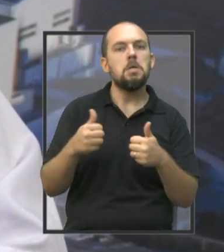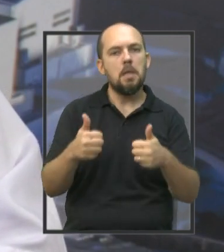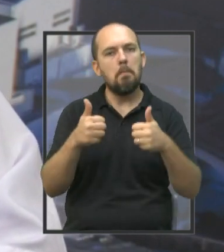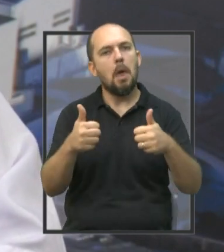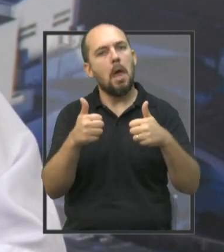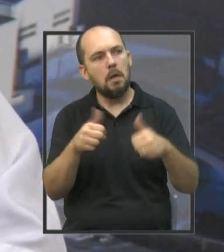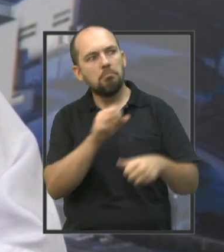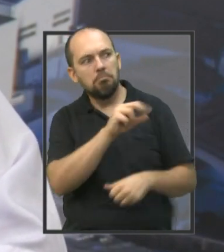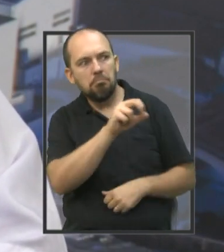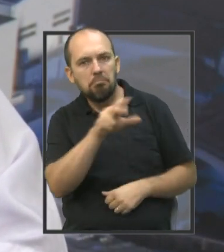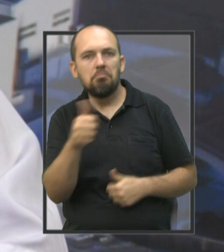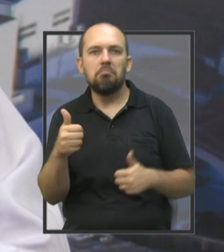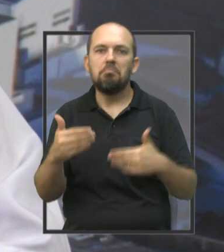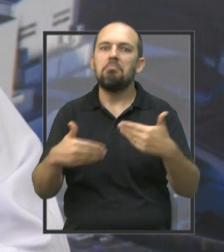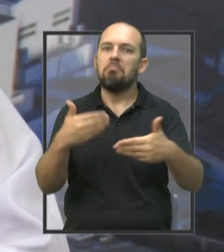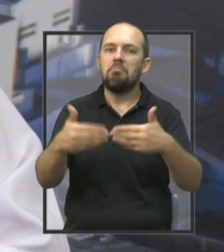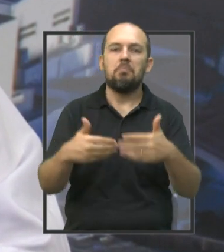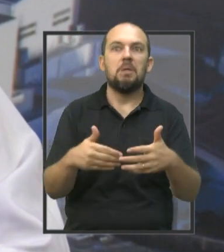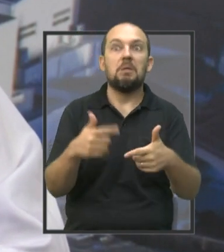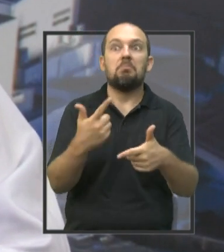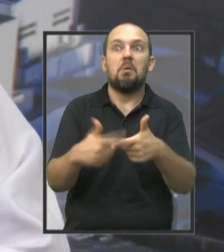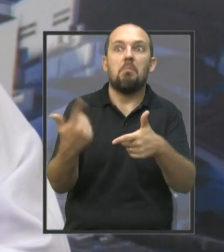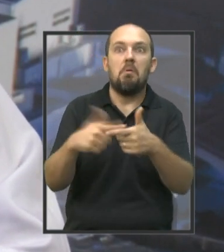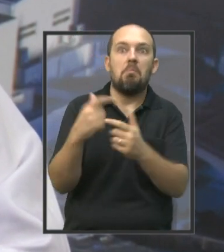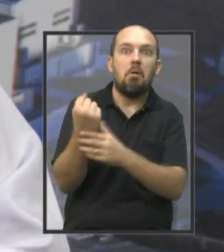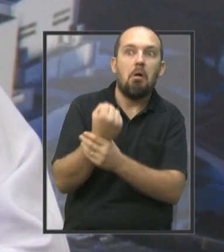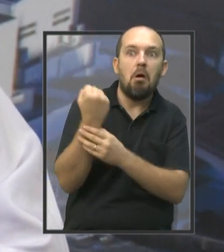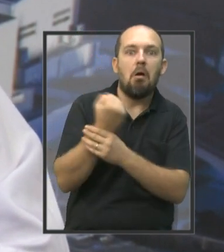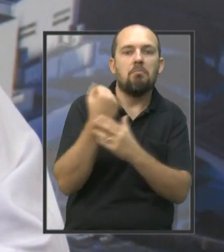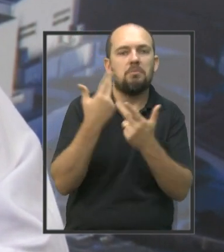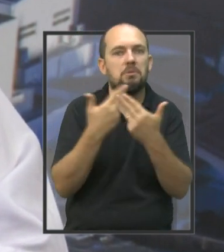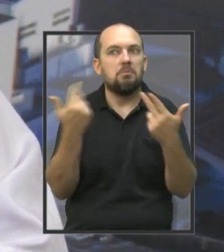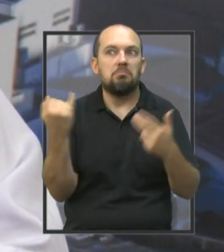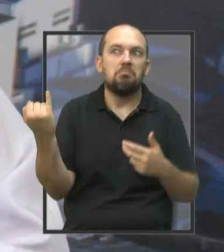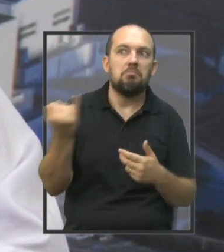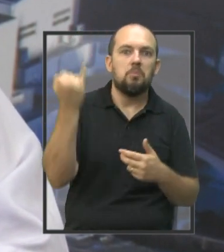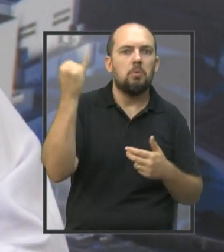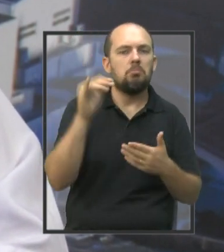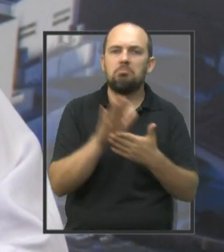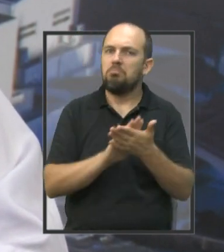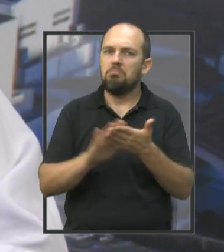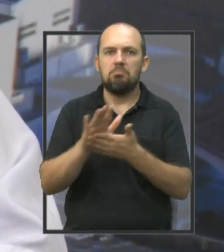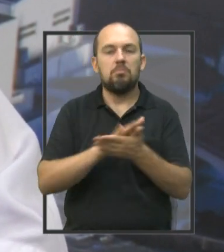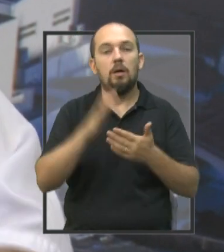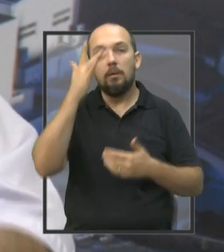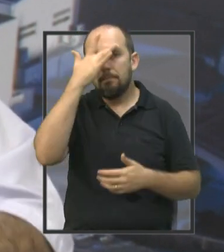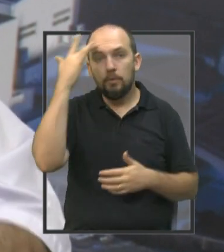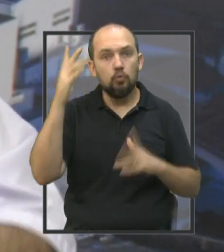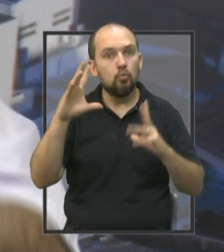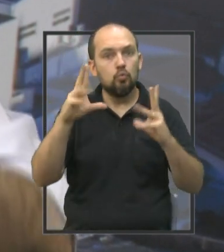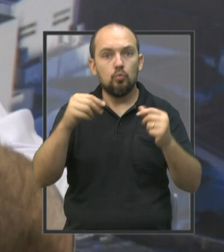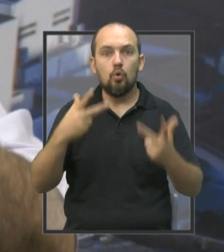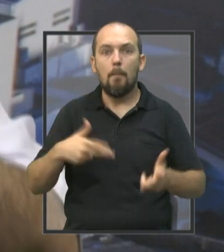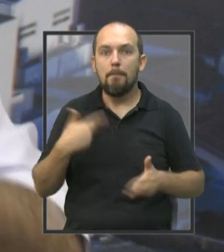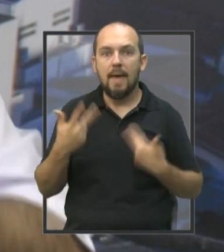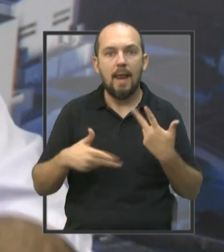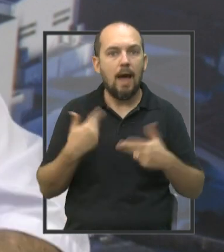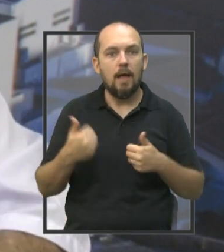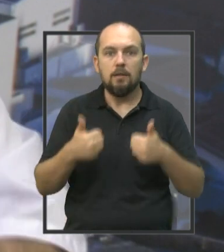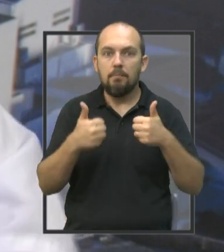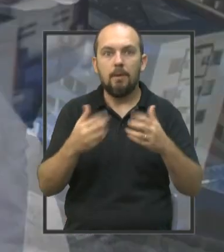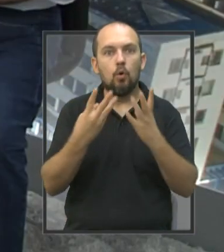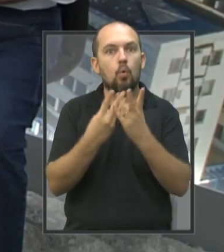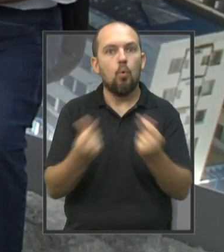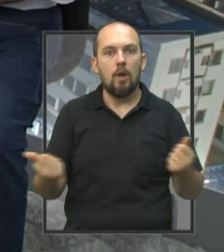havendo complicações, efeitos colaterais importantes, as pessoas estão todas sendo operadas e ficando